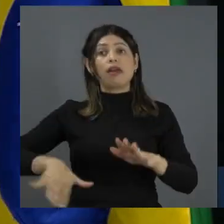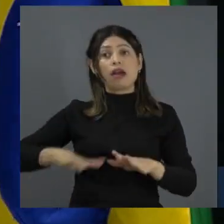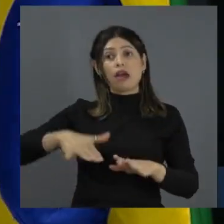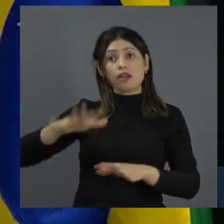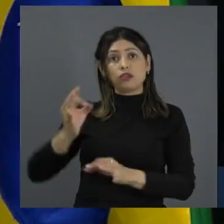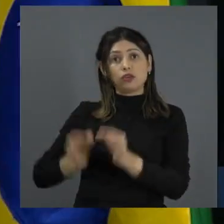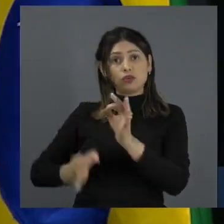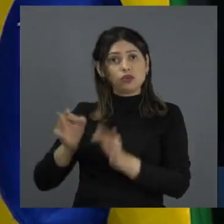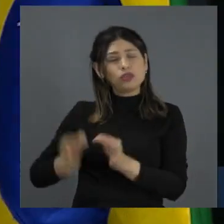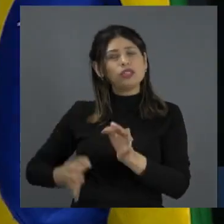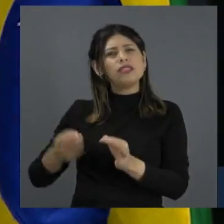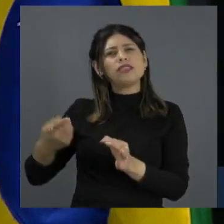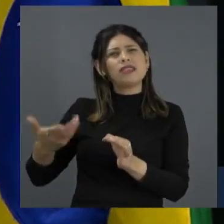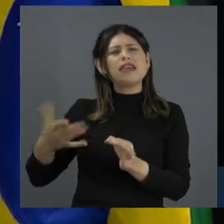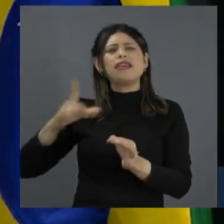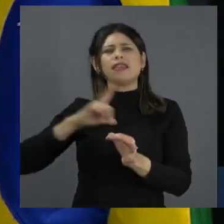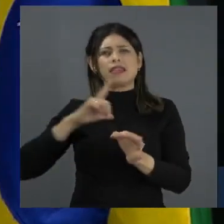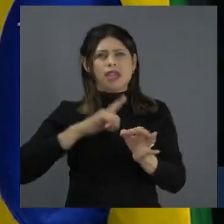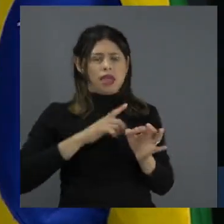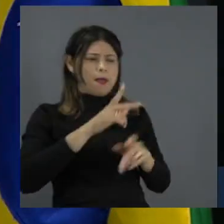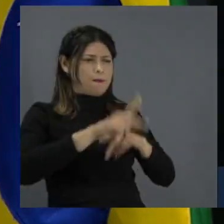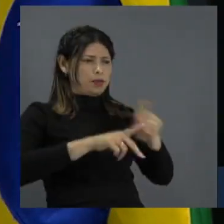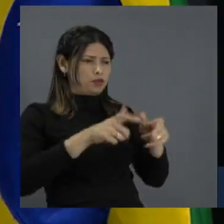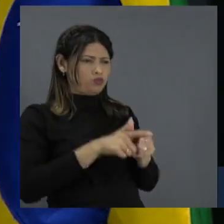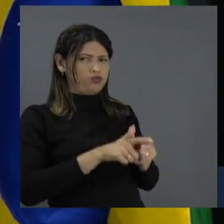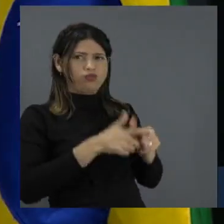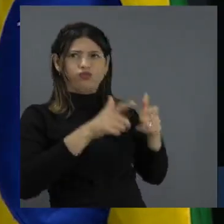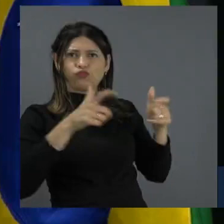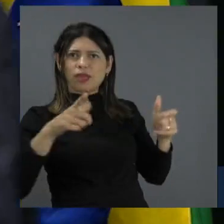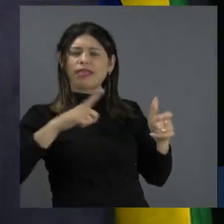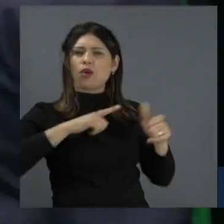Pessoas com muitas comorbidades